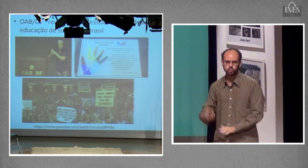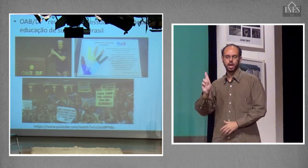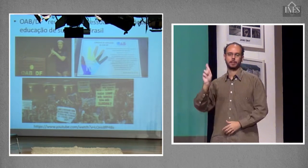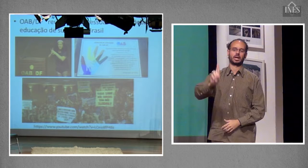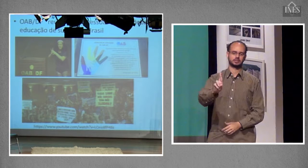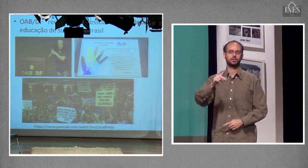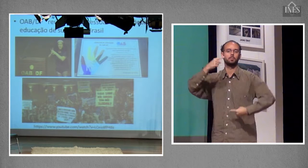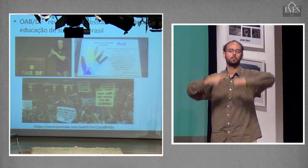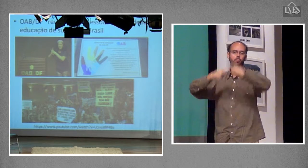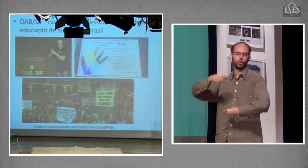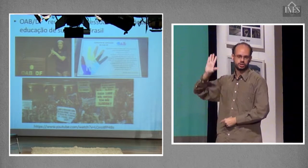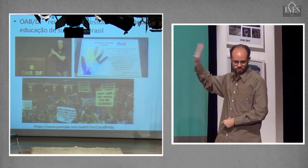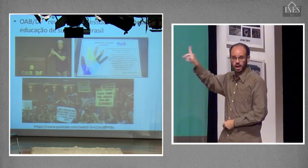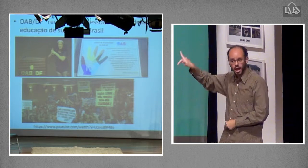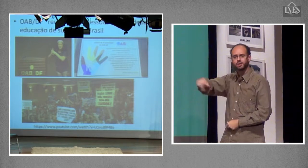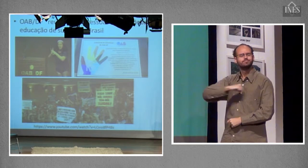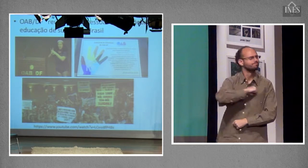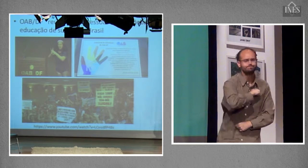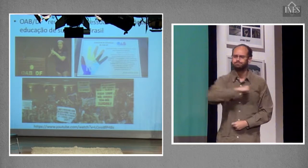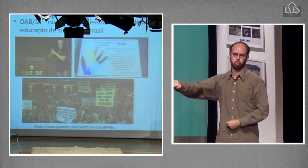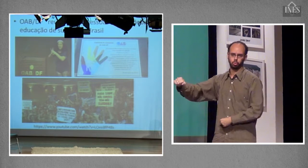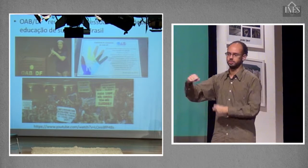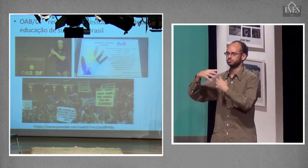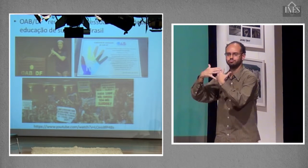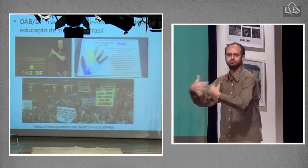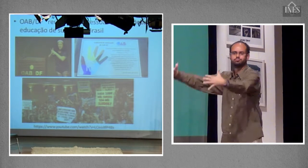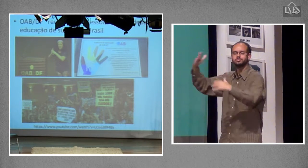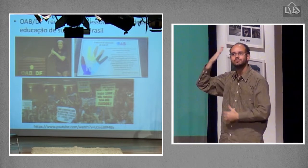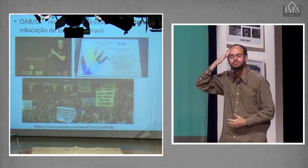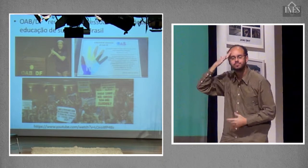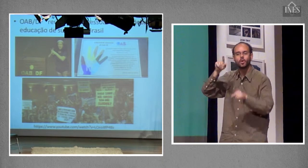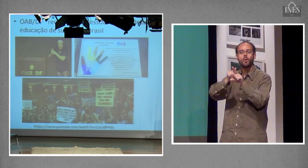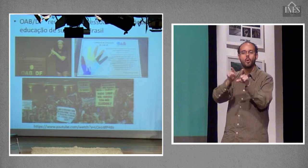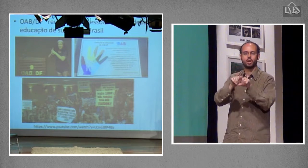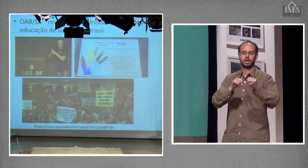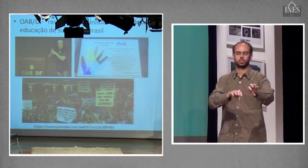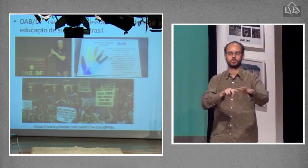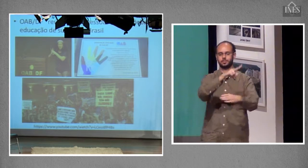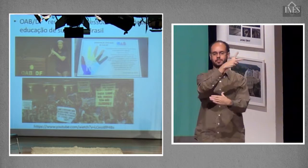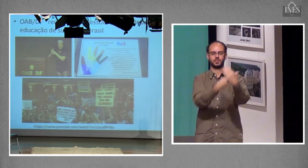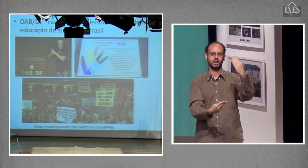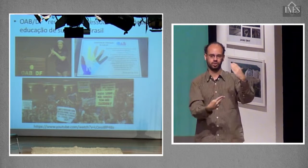na primeira foto. Ela é uma representante e